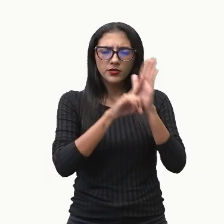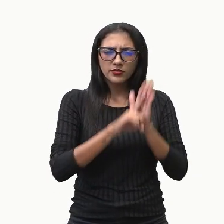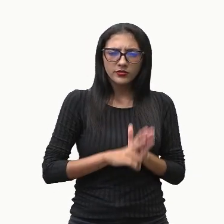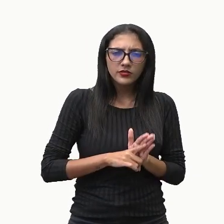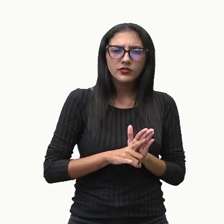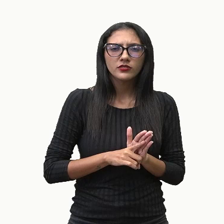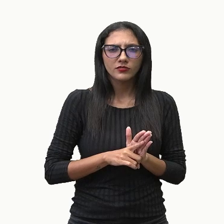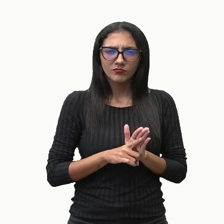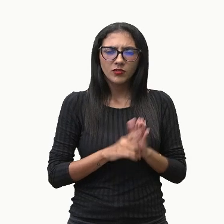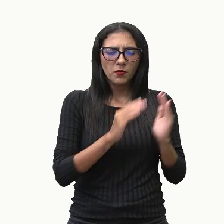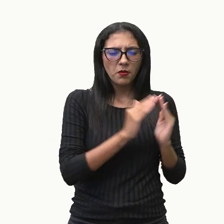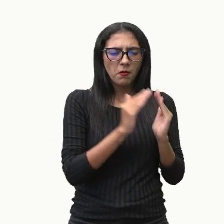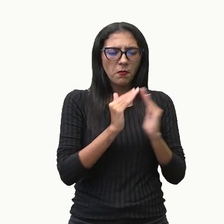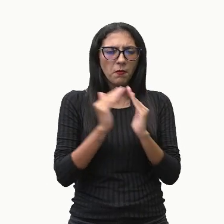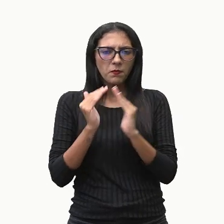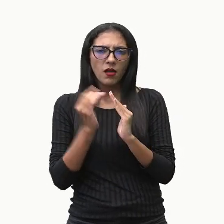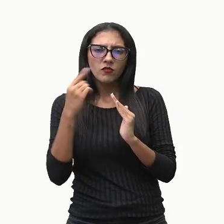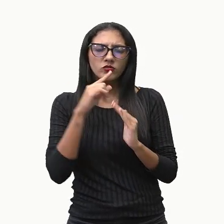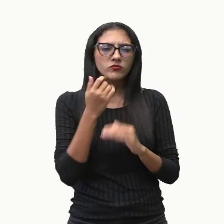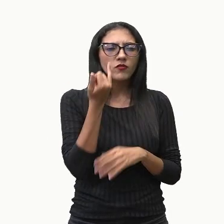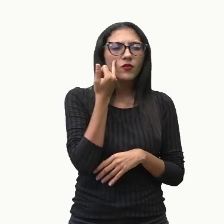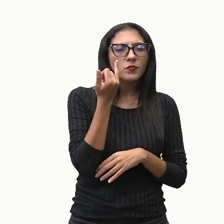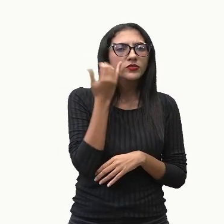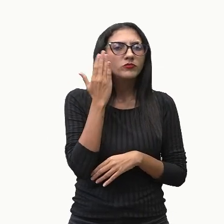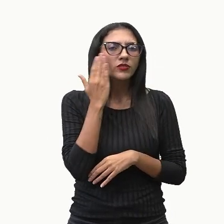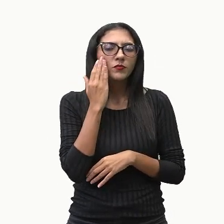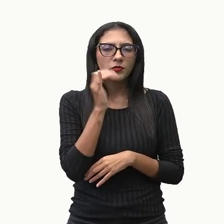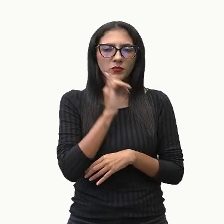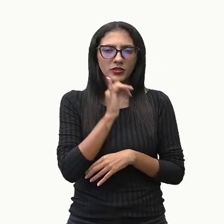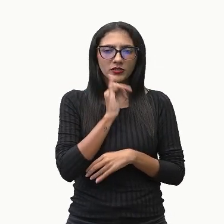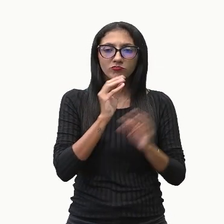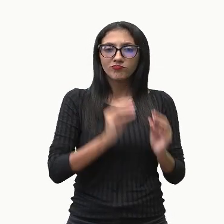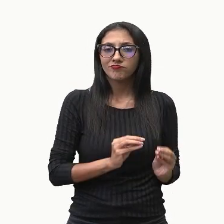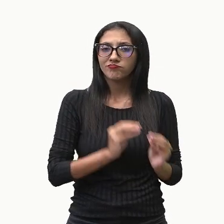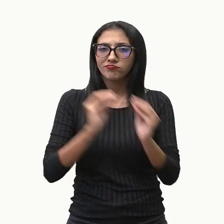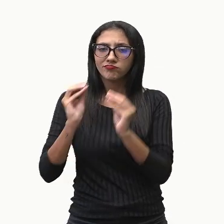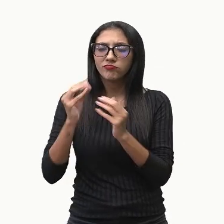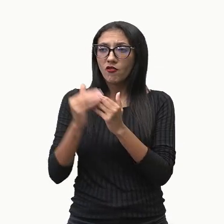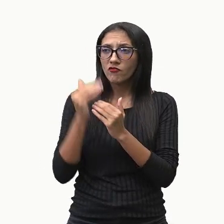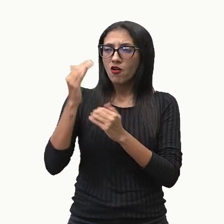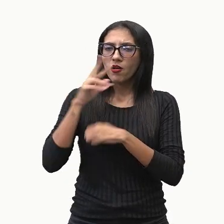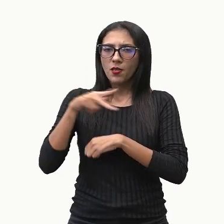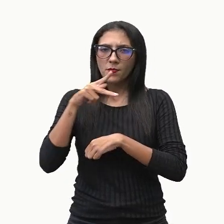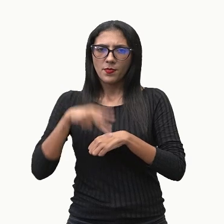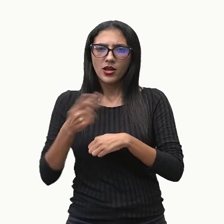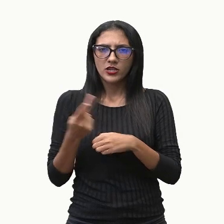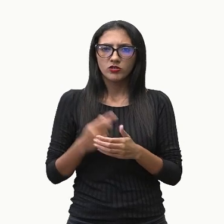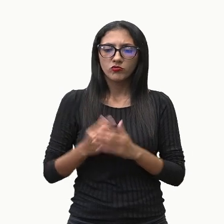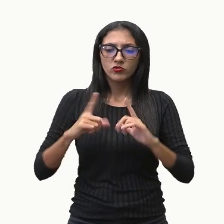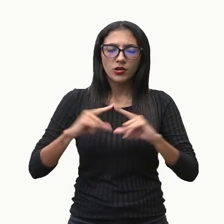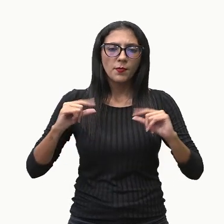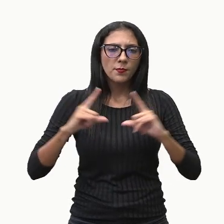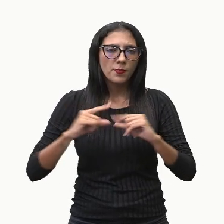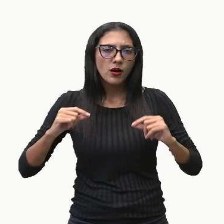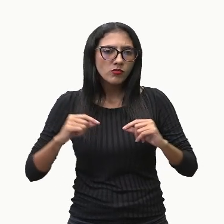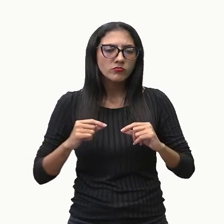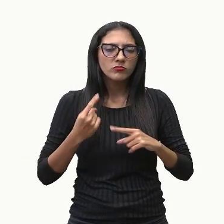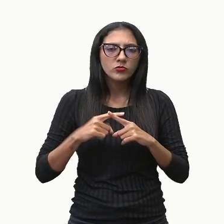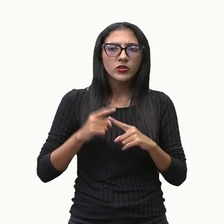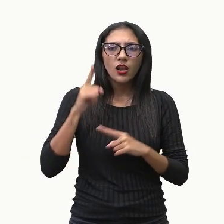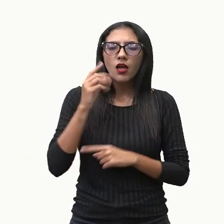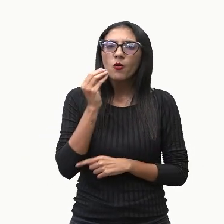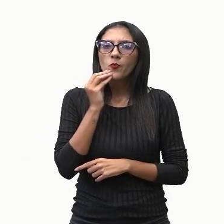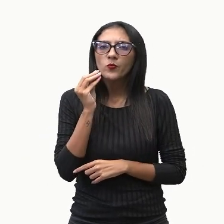vai saber, por exemplo, de alguém que tenha ido morar lá no Japão por conta da abertura do mercado de